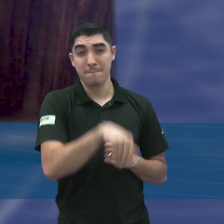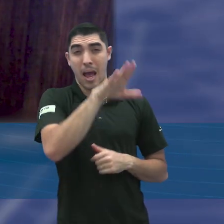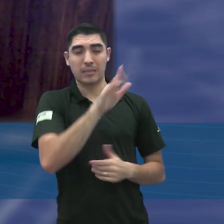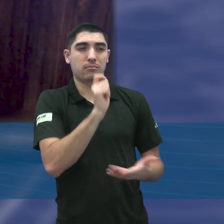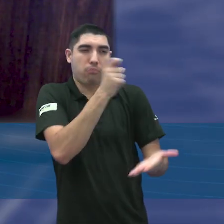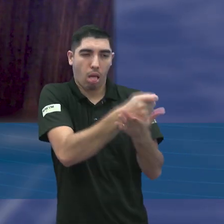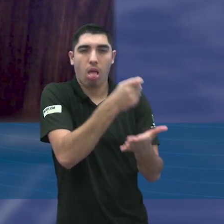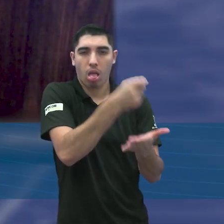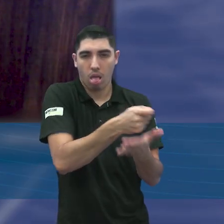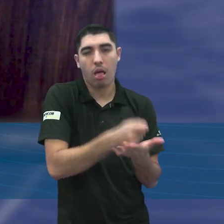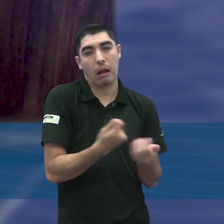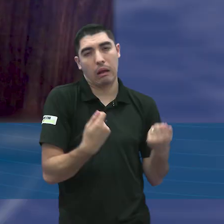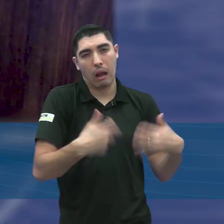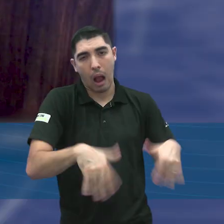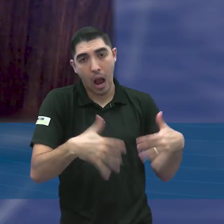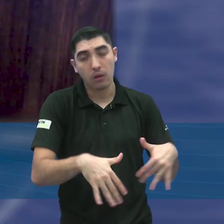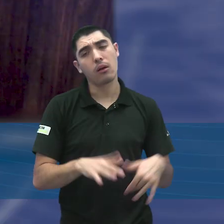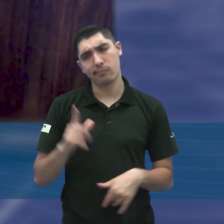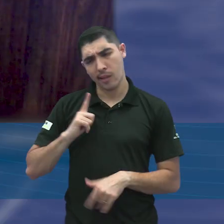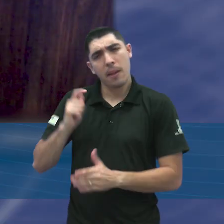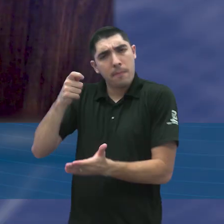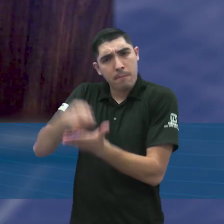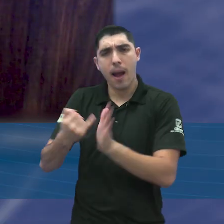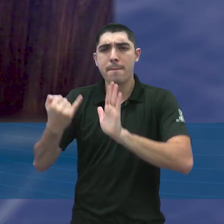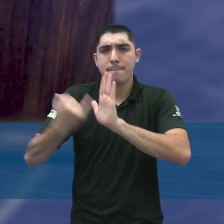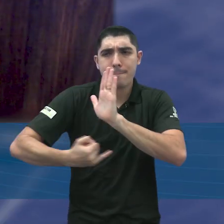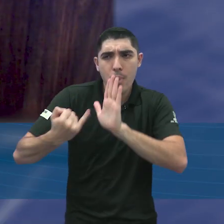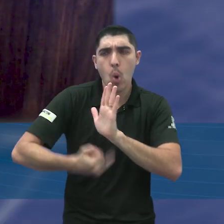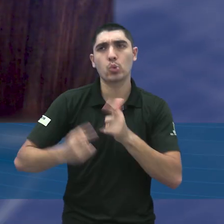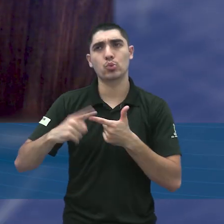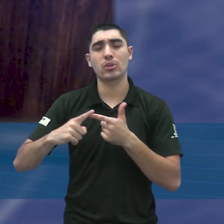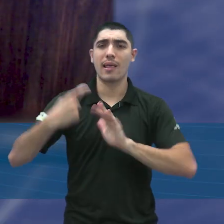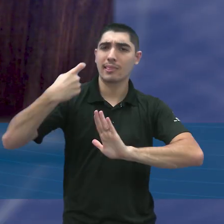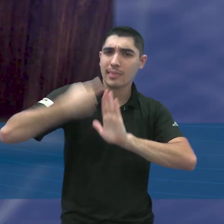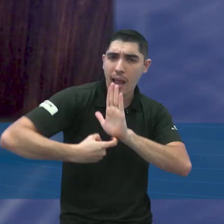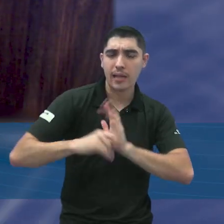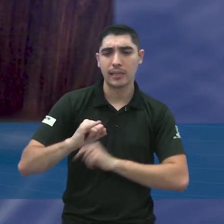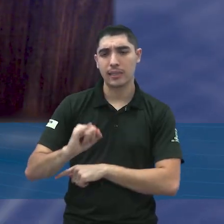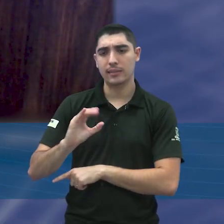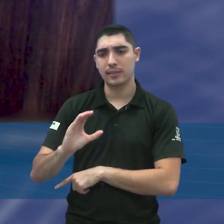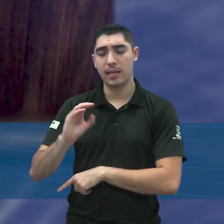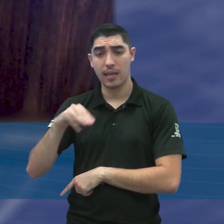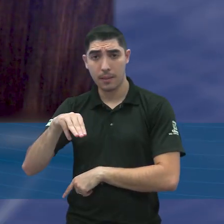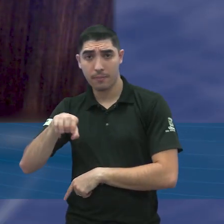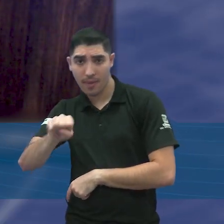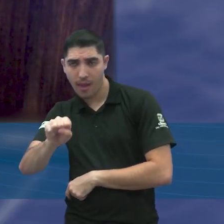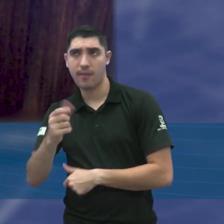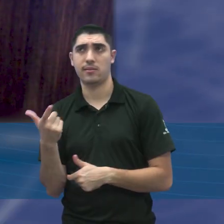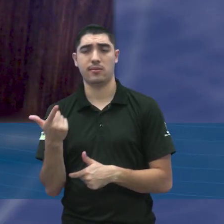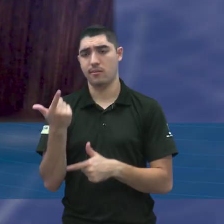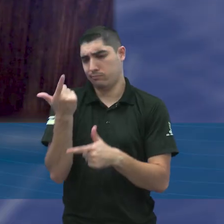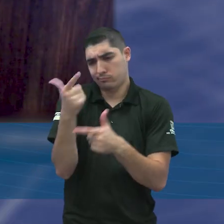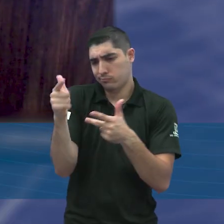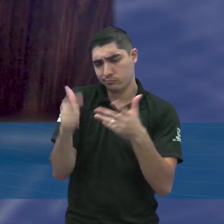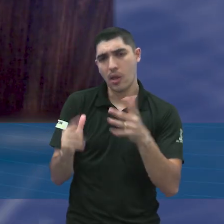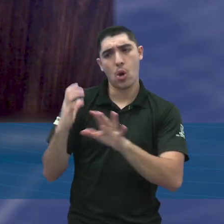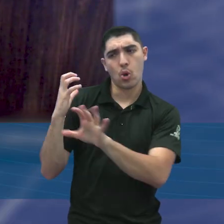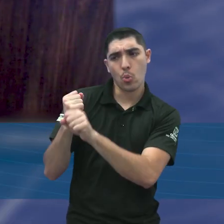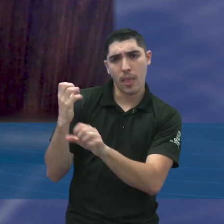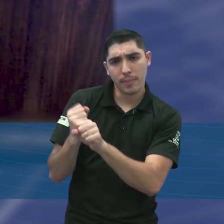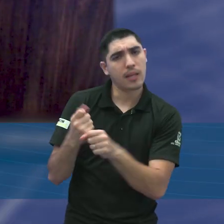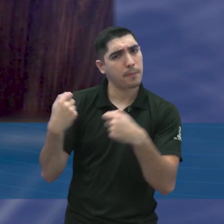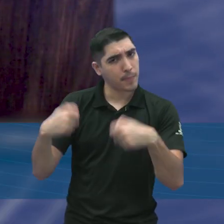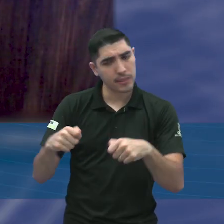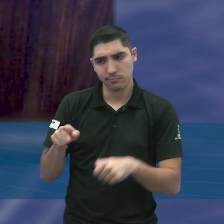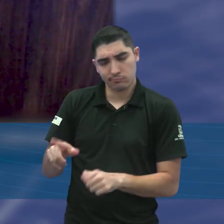os impostos a pagar, ele tem as taxas de ICMS a recolher, tem toda a parte contábil